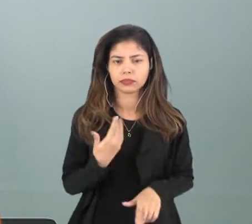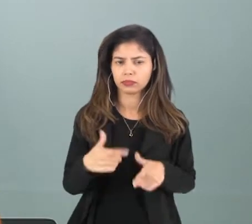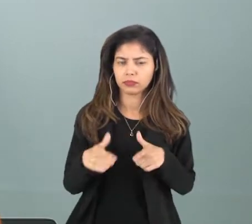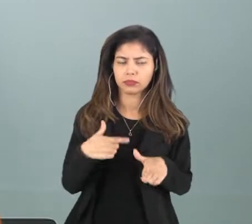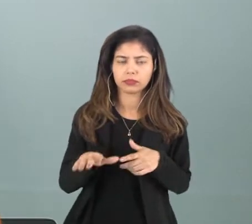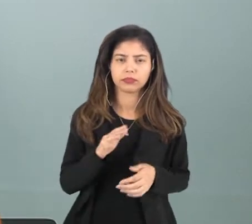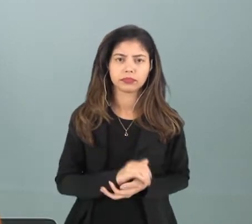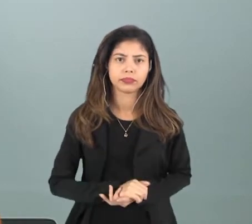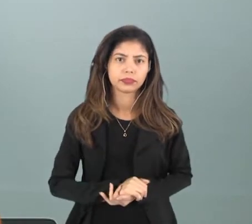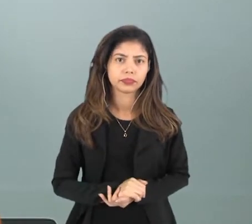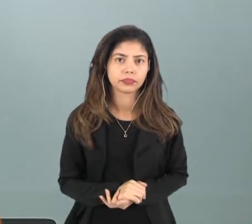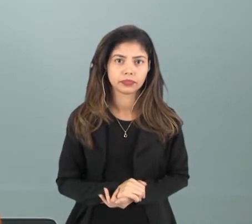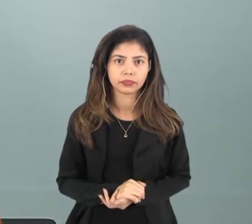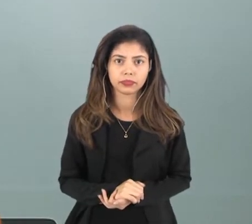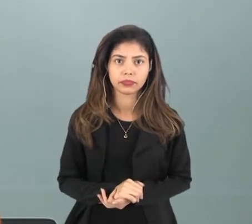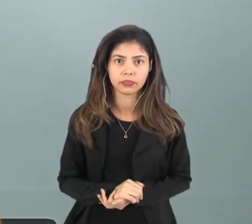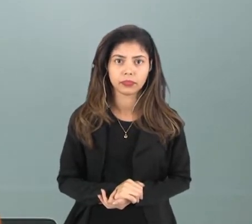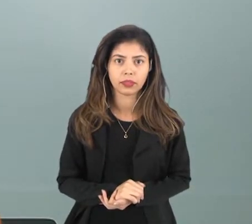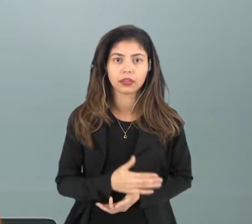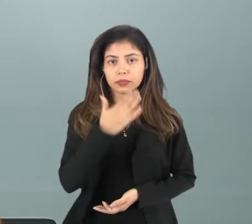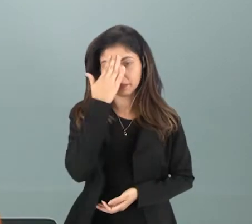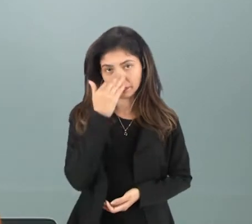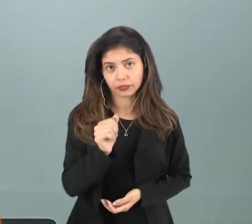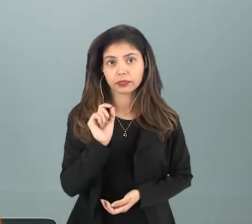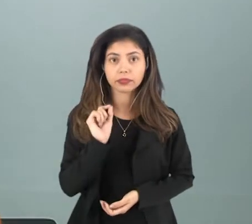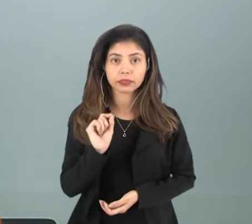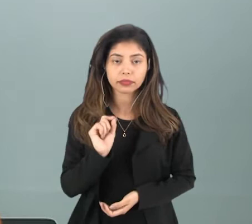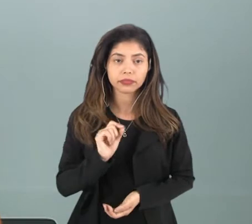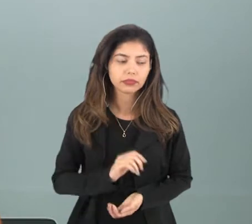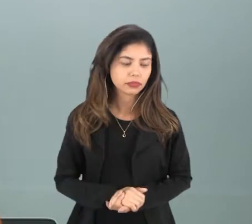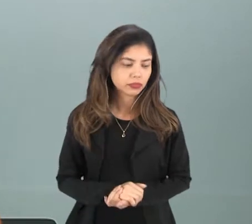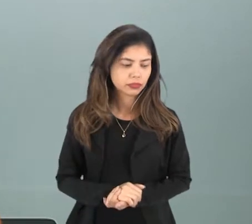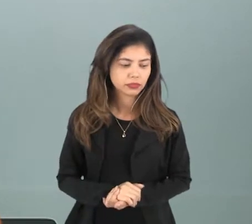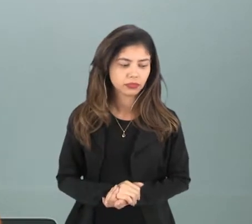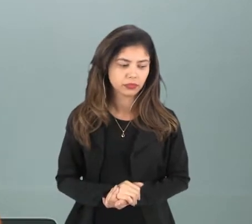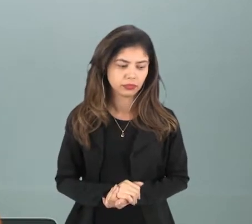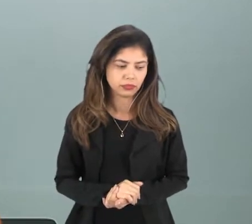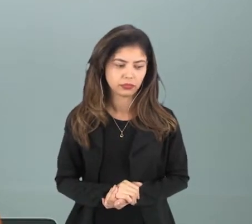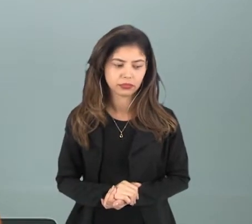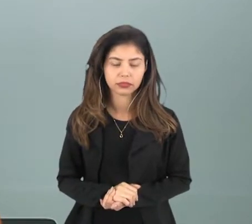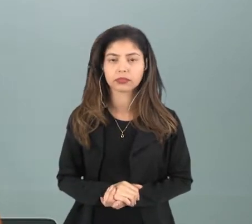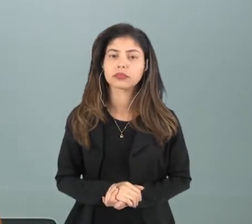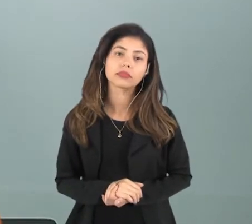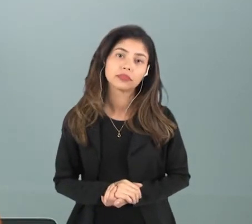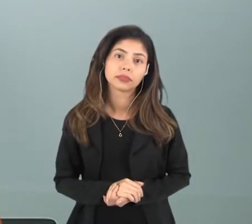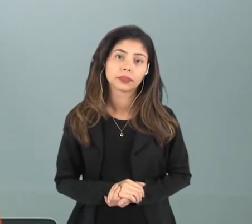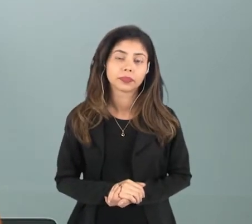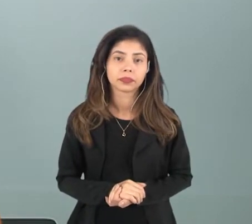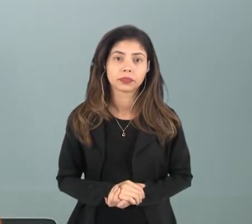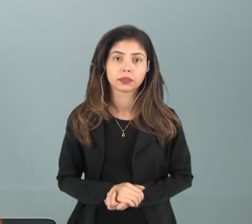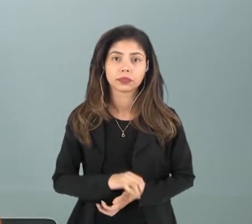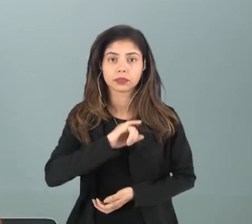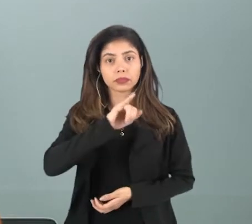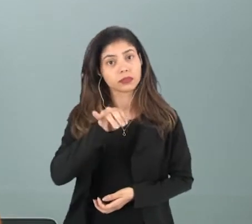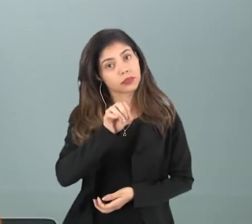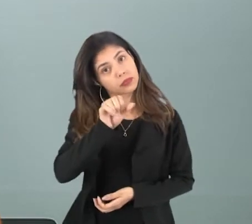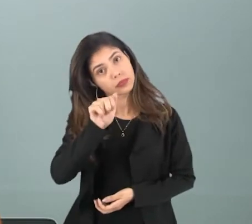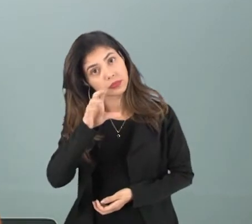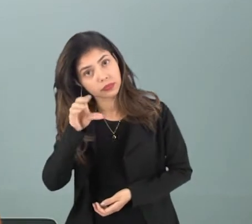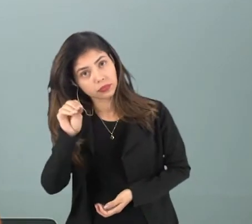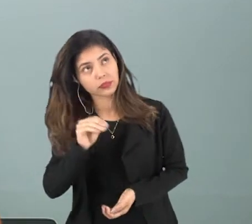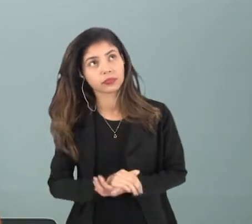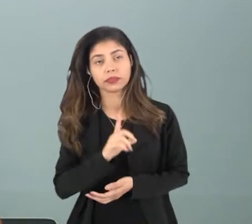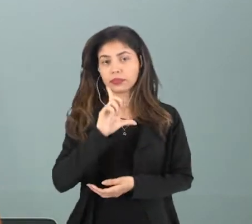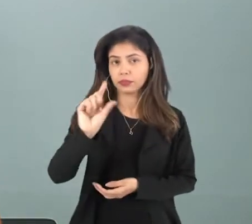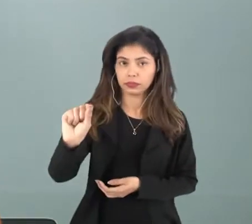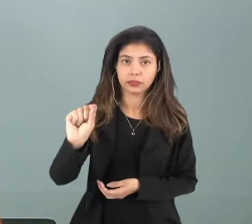trabalho. Aí sabiam? Ah, o Joãozinho saiu aqui, né,